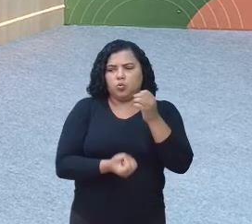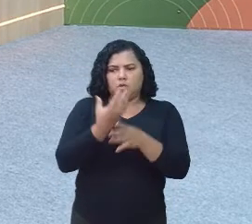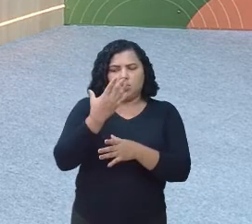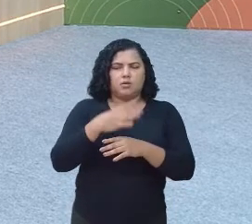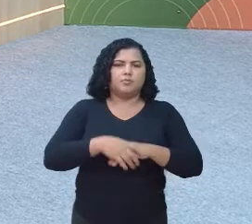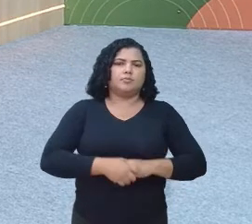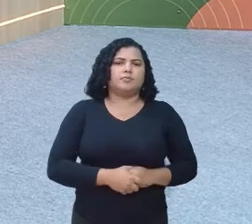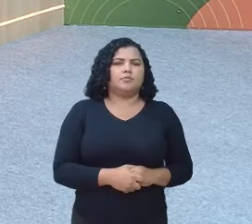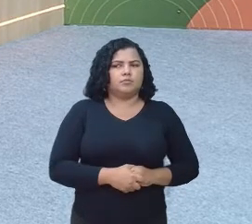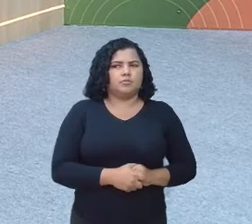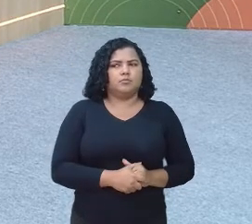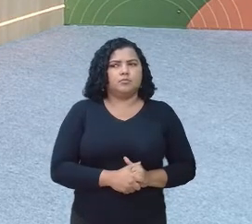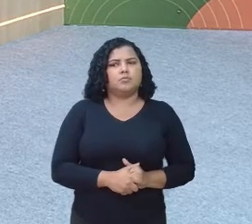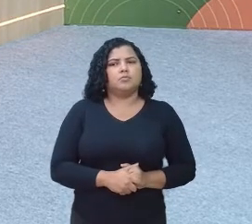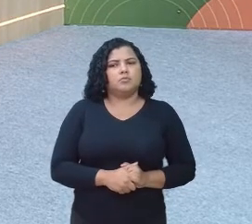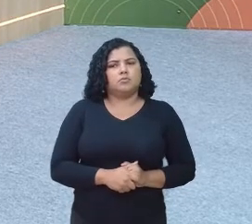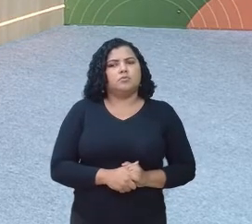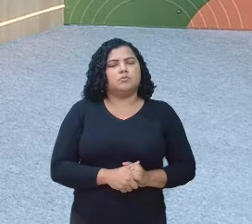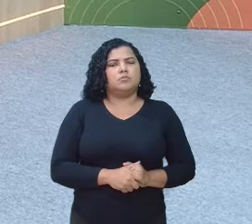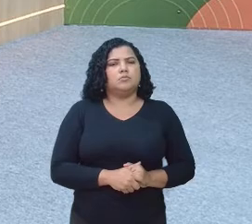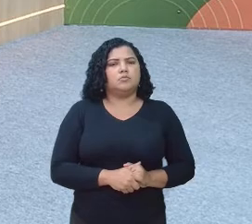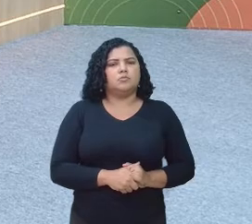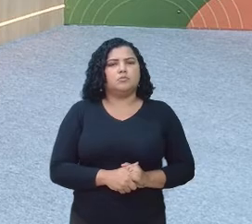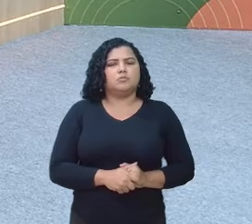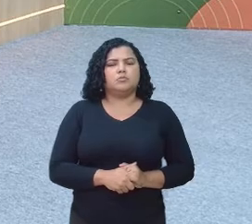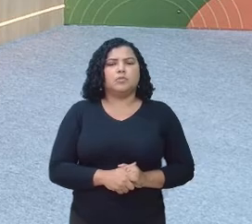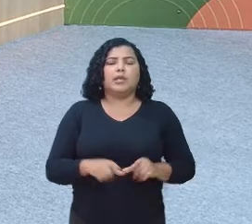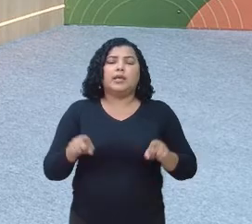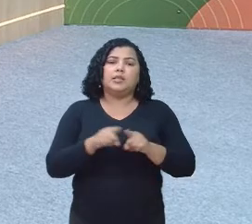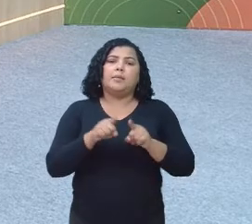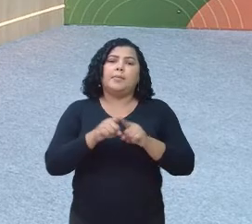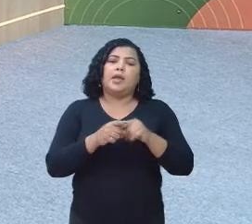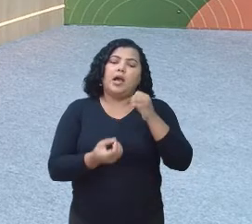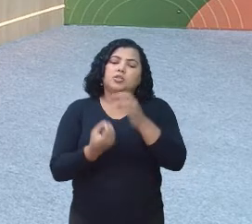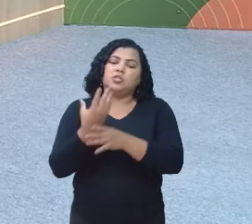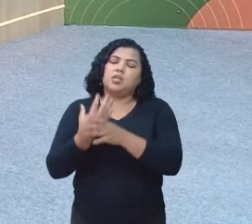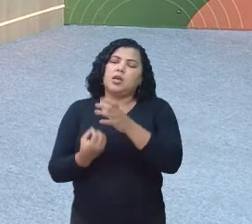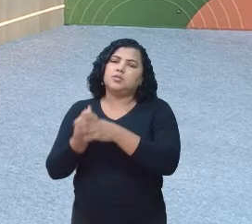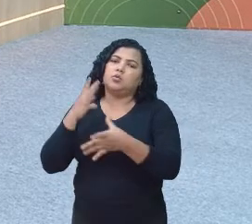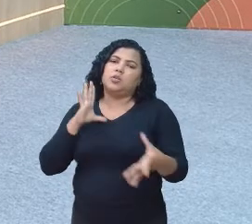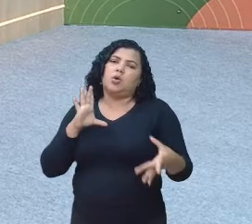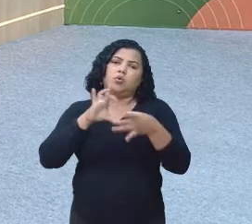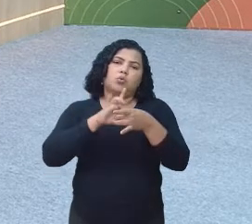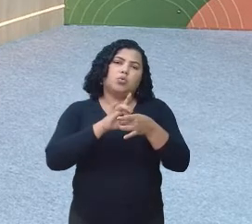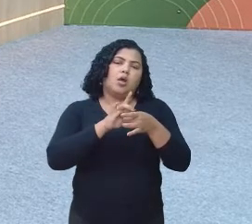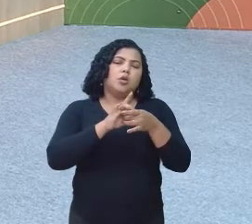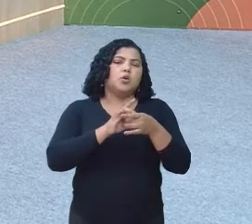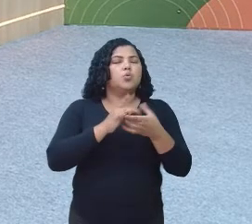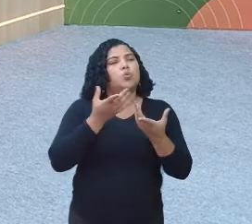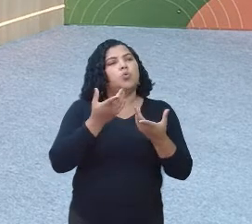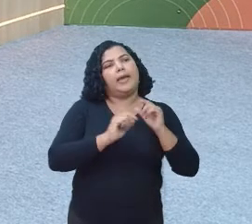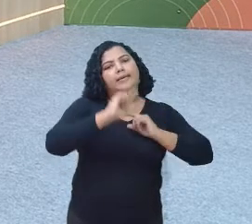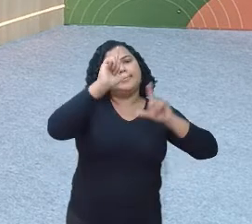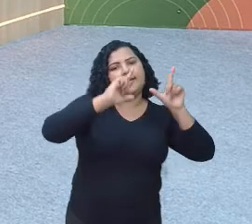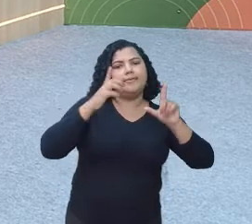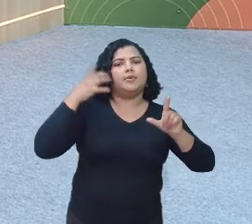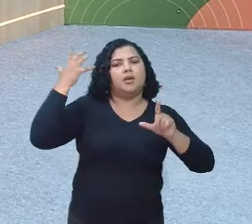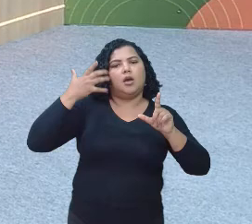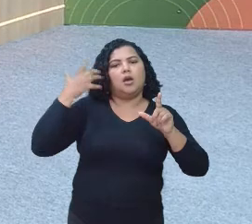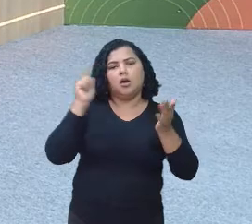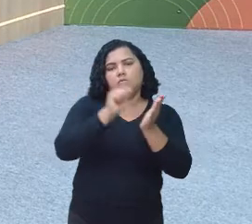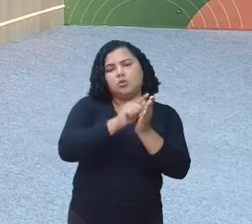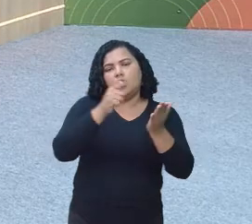artigos de opiniões, e as produções veiculadas nos meios de comunicação, como eu já tinha falado para vocês,